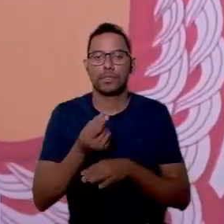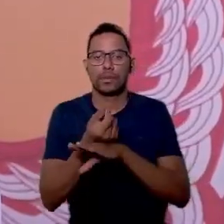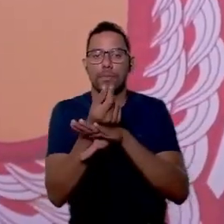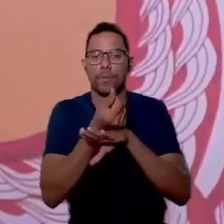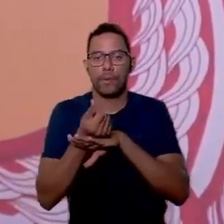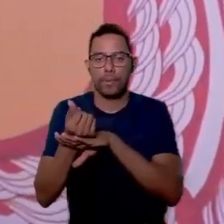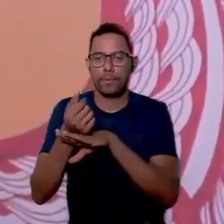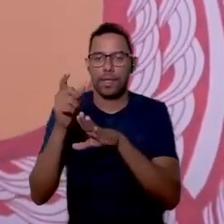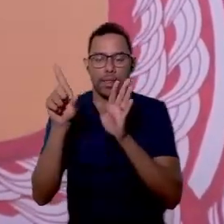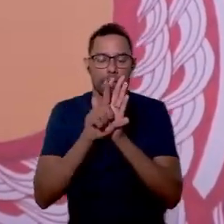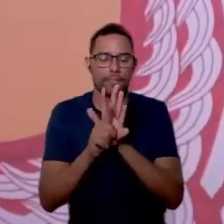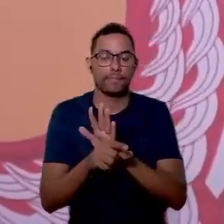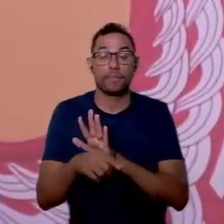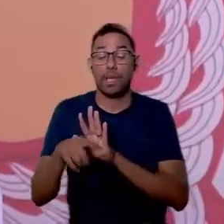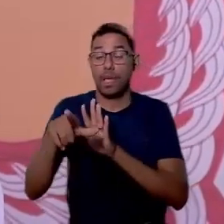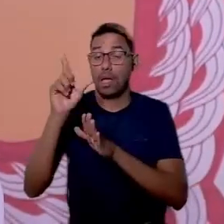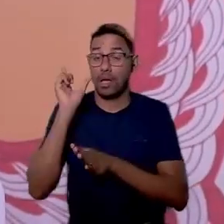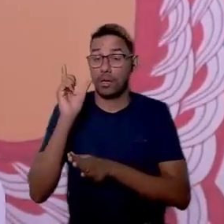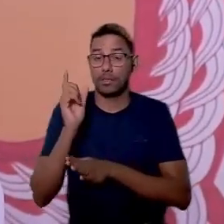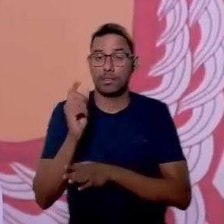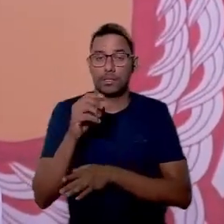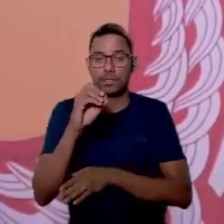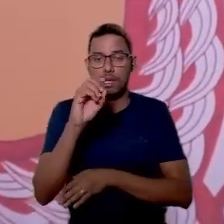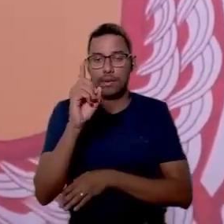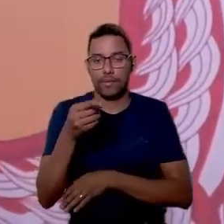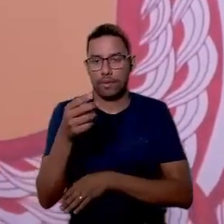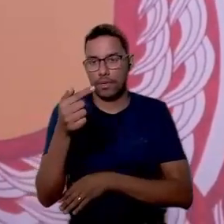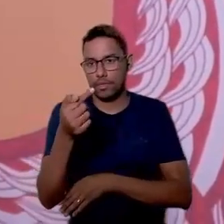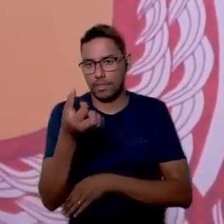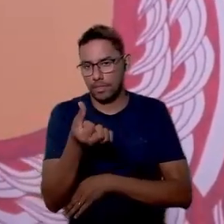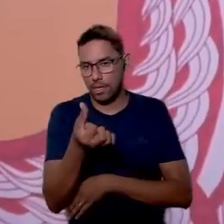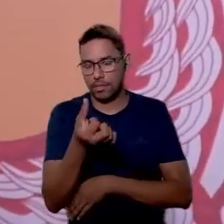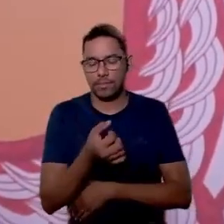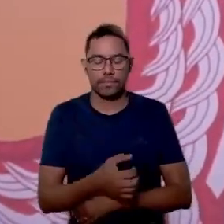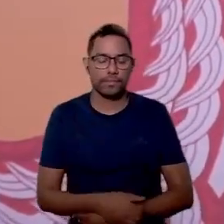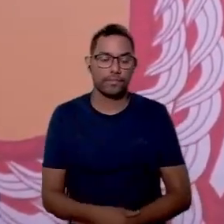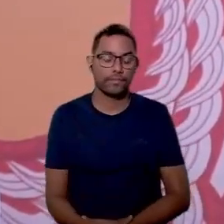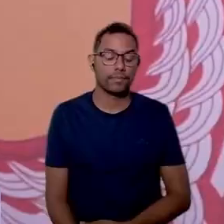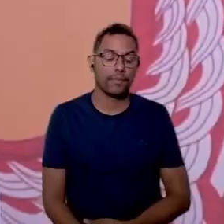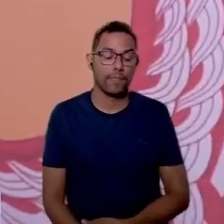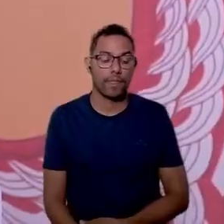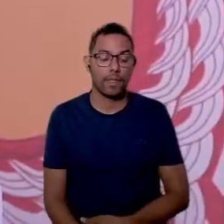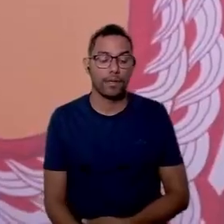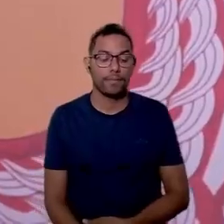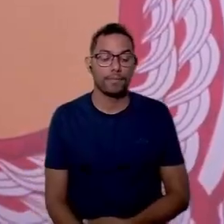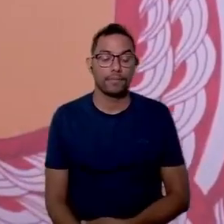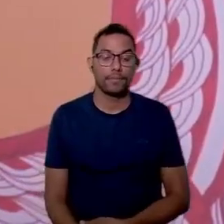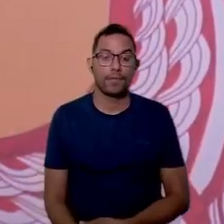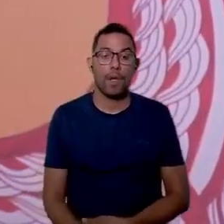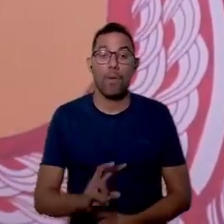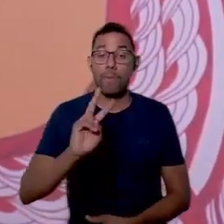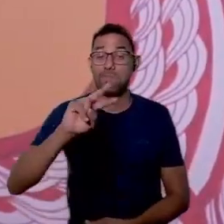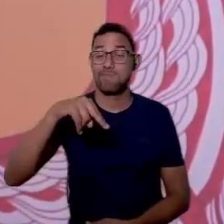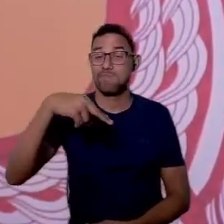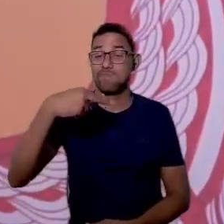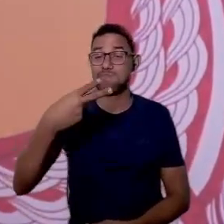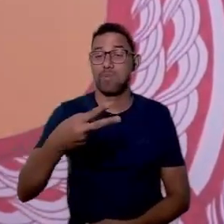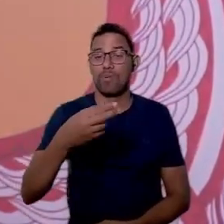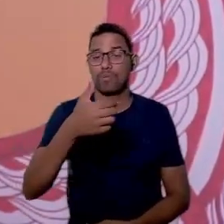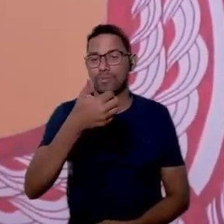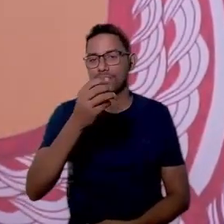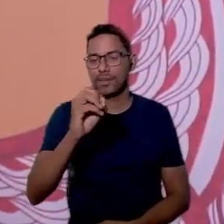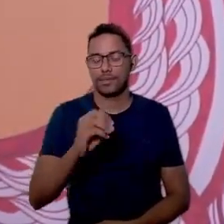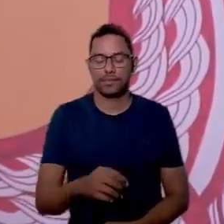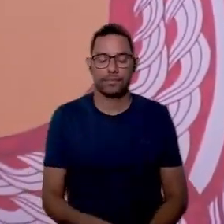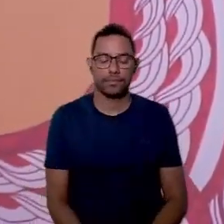lei, quando antes era 0,6%. Então, nós praticamente multiplicamos por 10 o